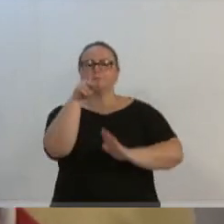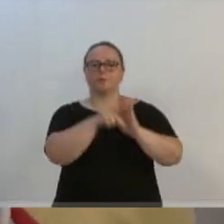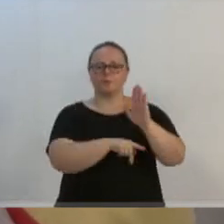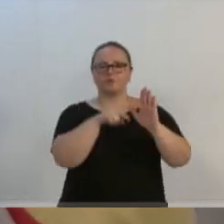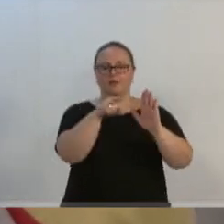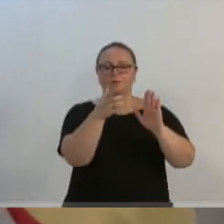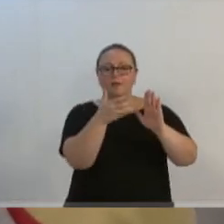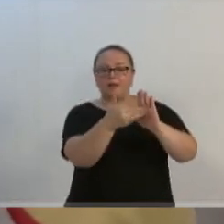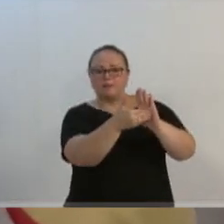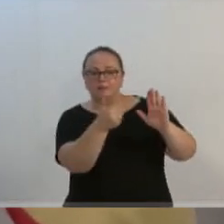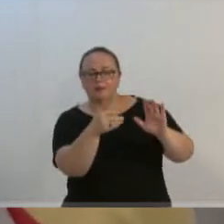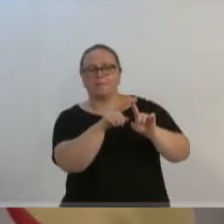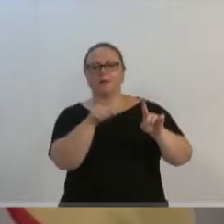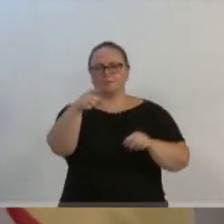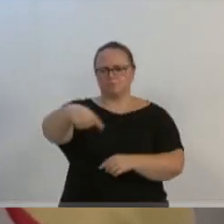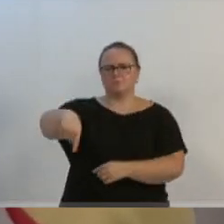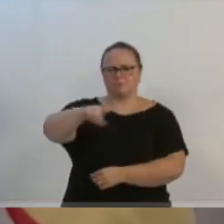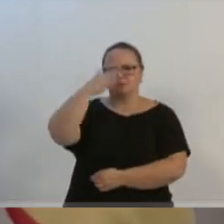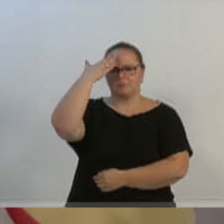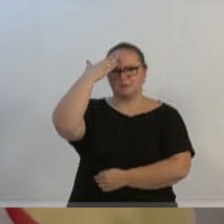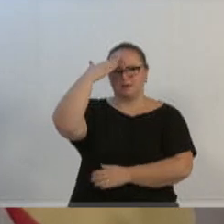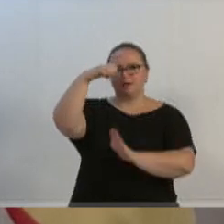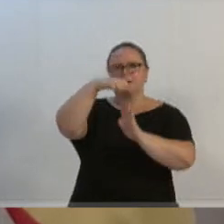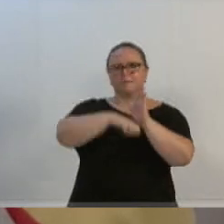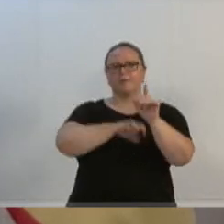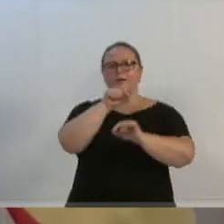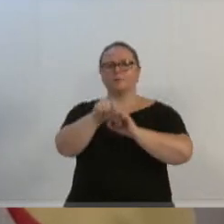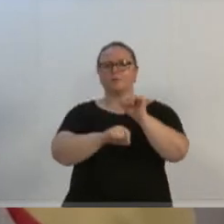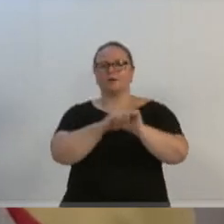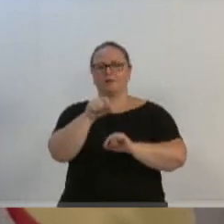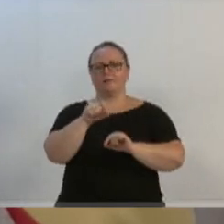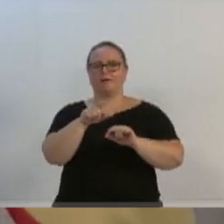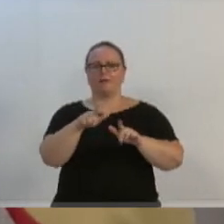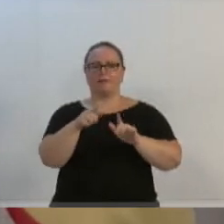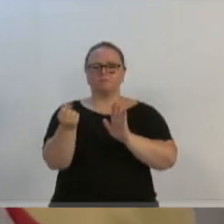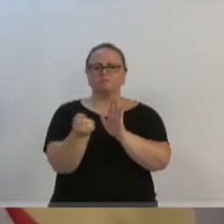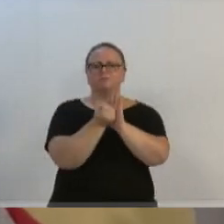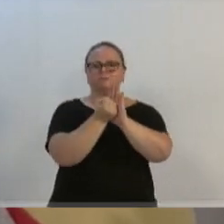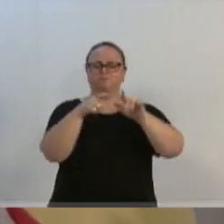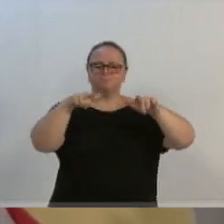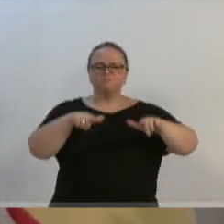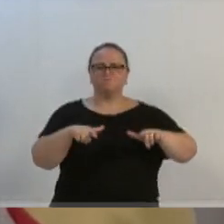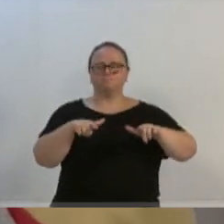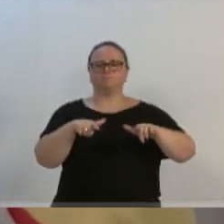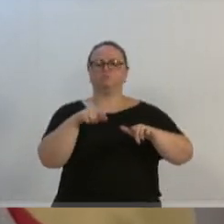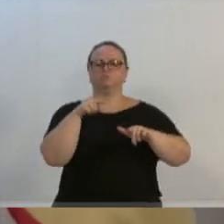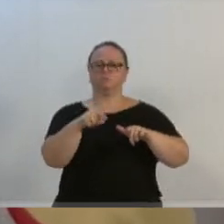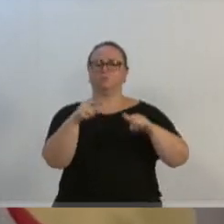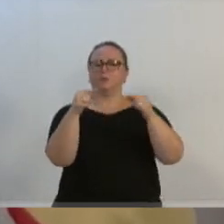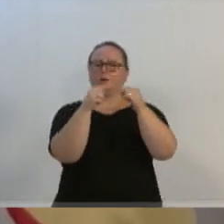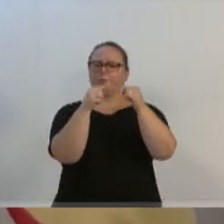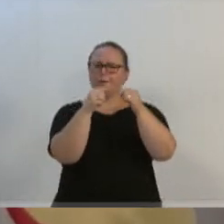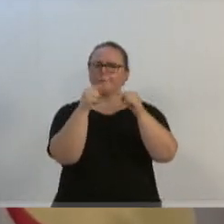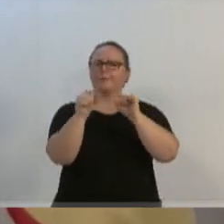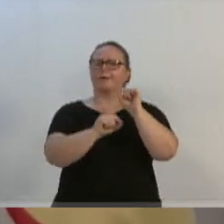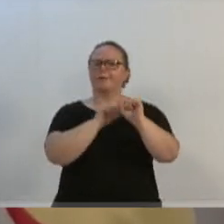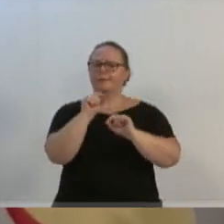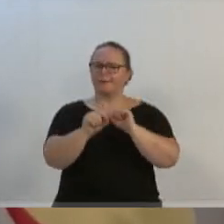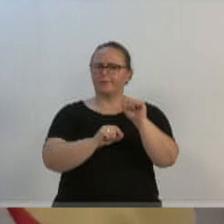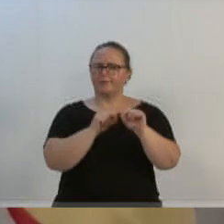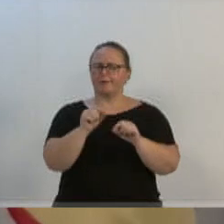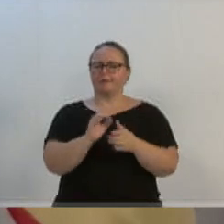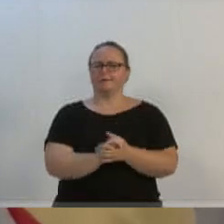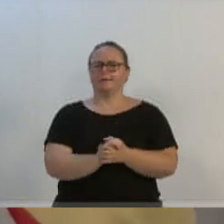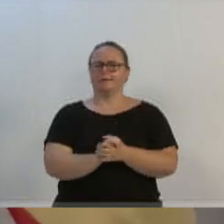revogar, os senhores sabem que essa emenda diz respeito ao lar legal. Essa emenda diz respeito a